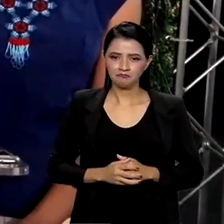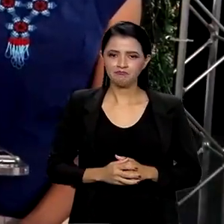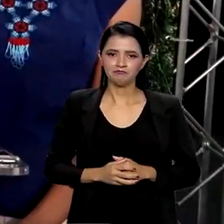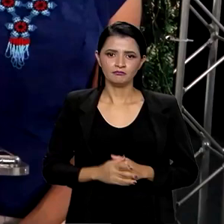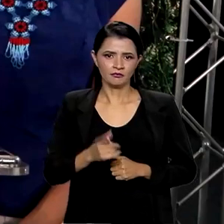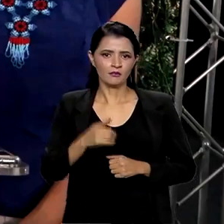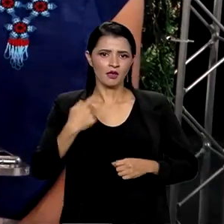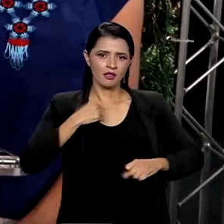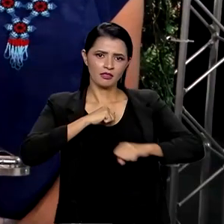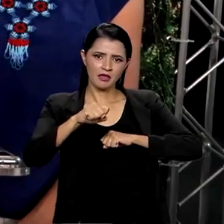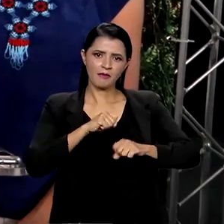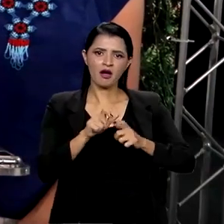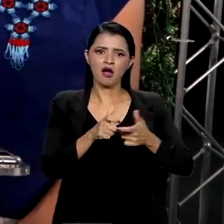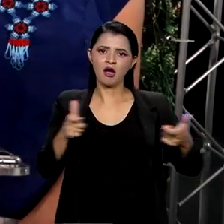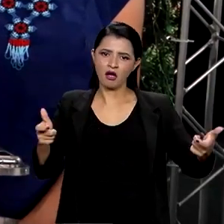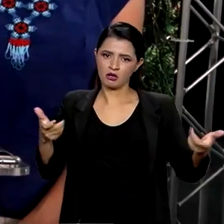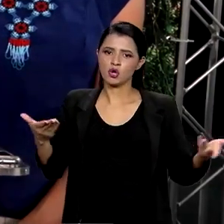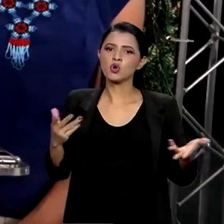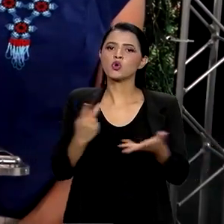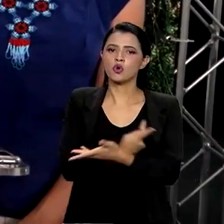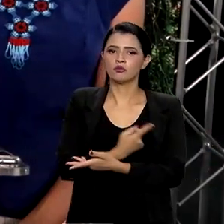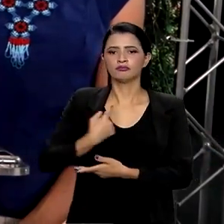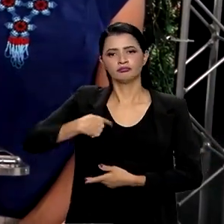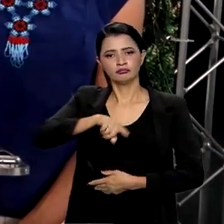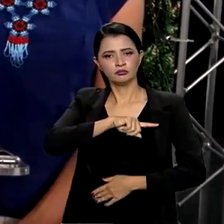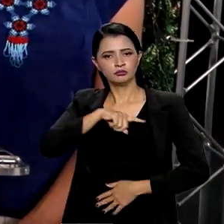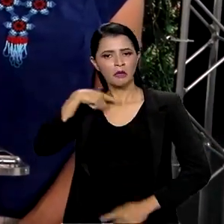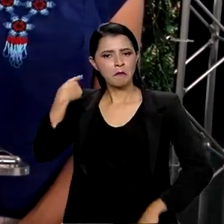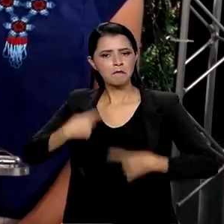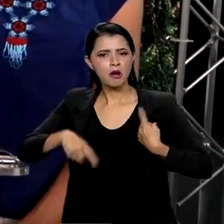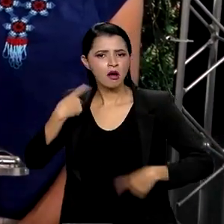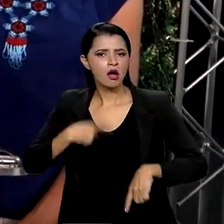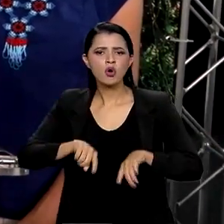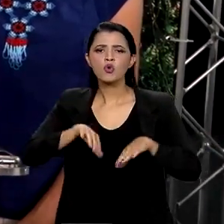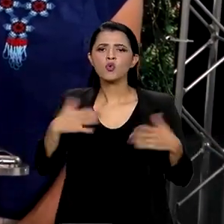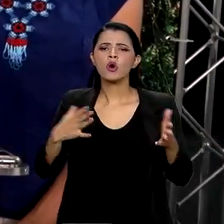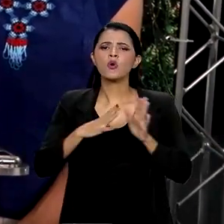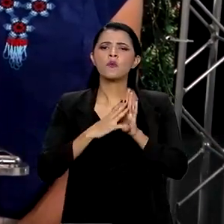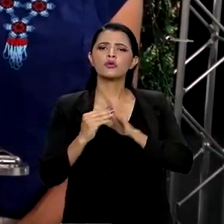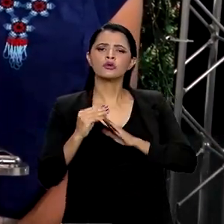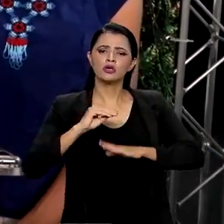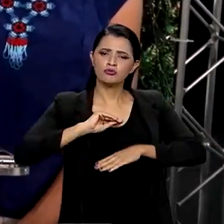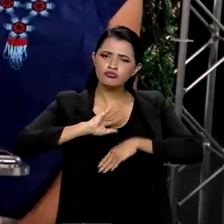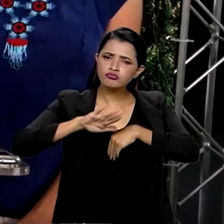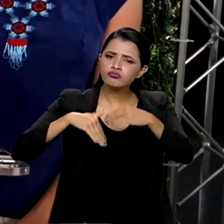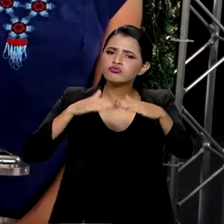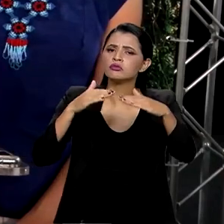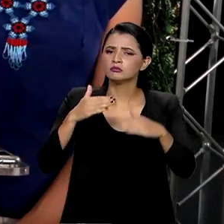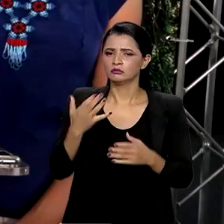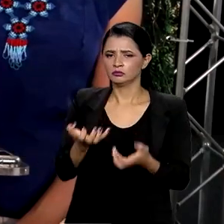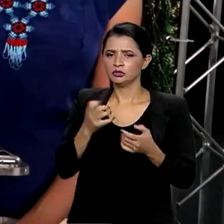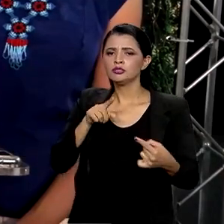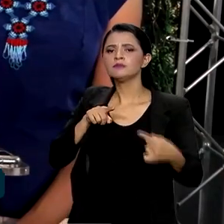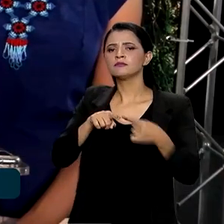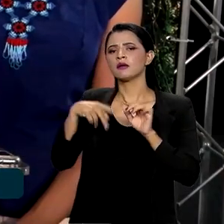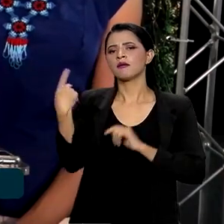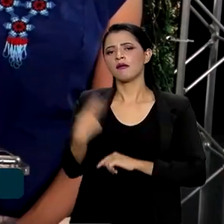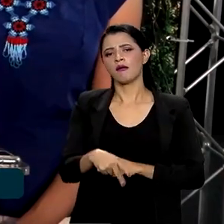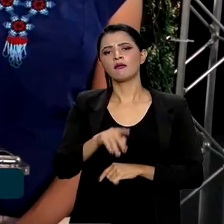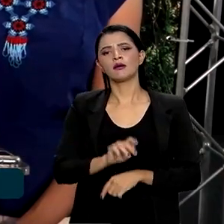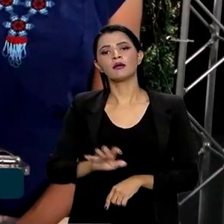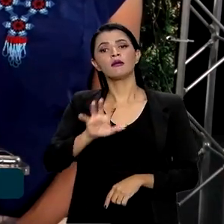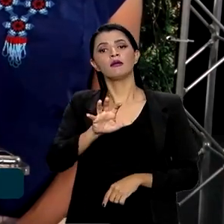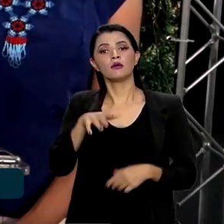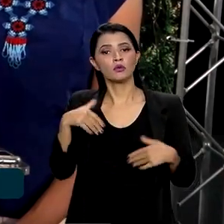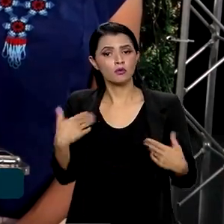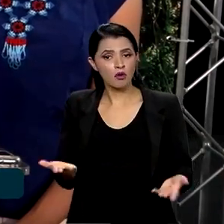está posto. Nós temos que discutir qual é o modelo de desenvolvimento que queremos para a nossa região.